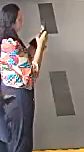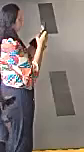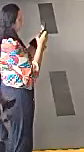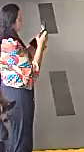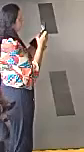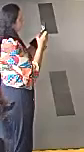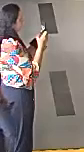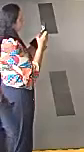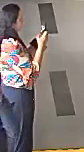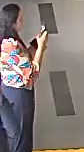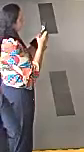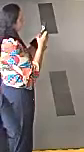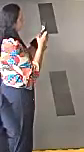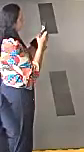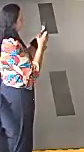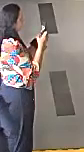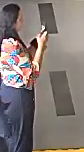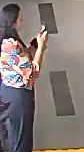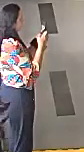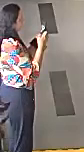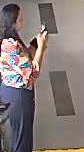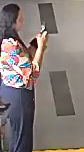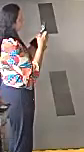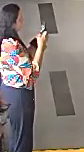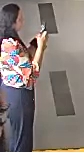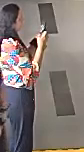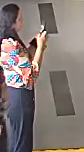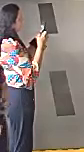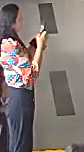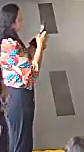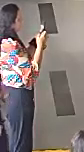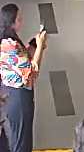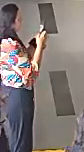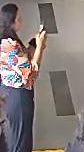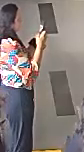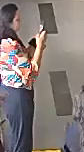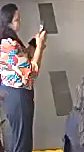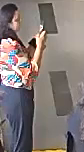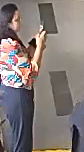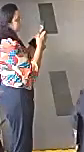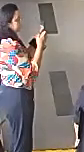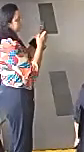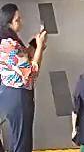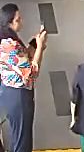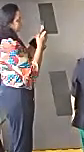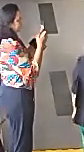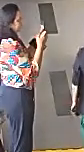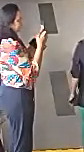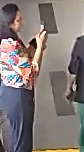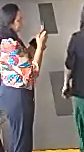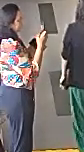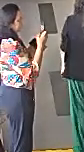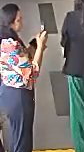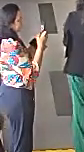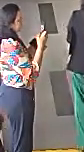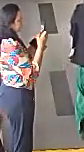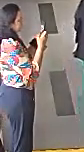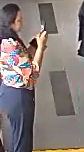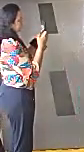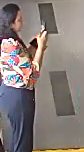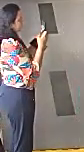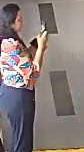e dizia a eles que hoje a gente tem aí pelo estado afora milhares de pessoas que fazem uso até